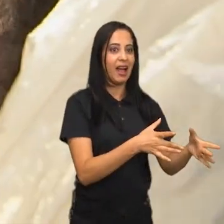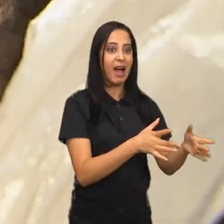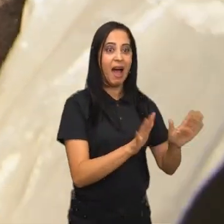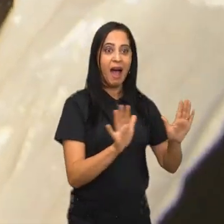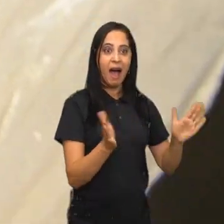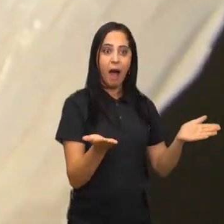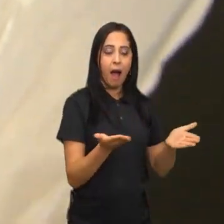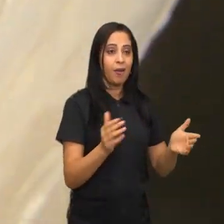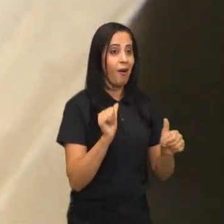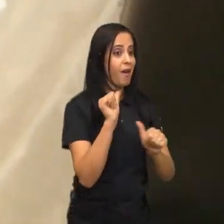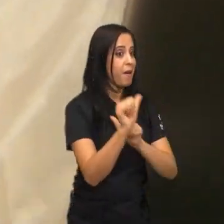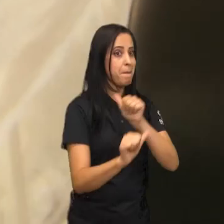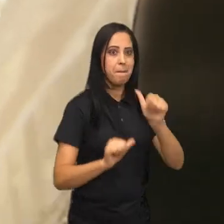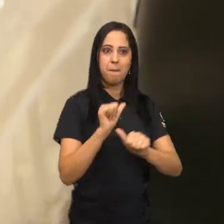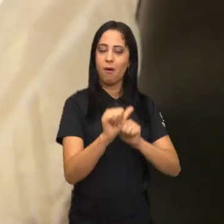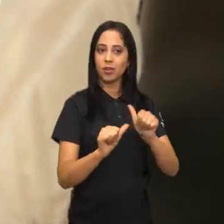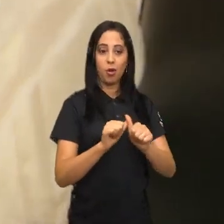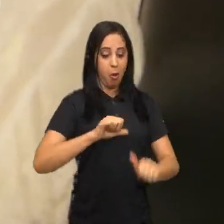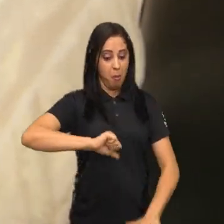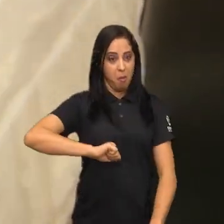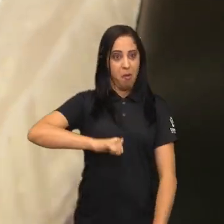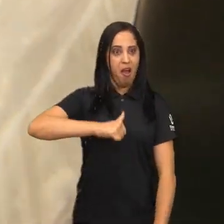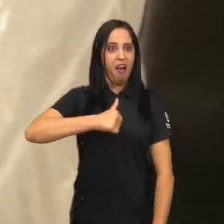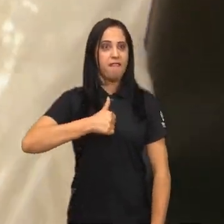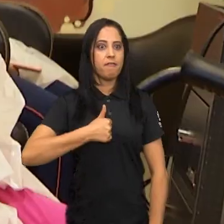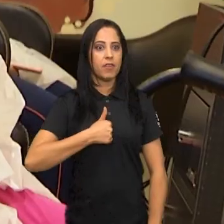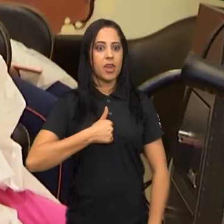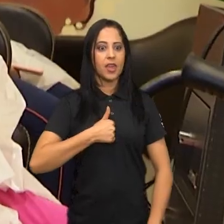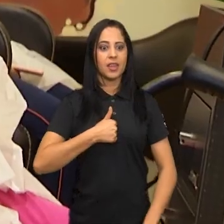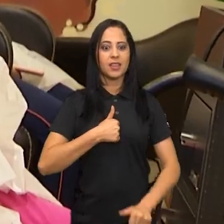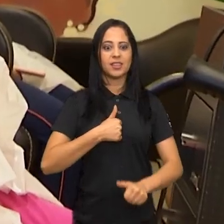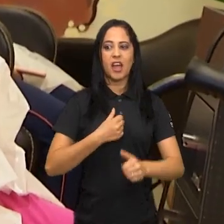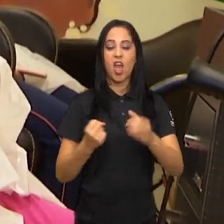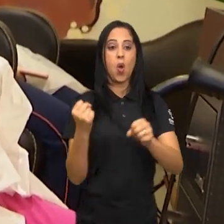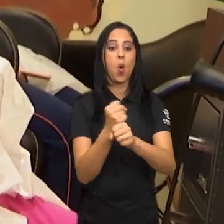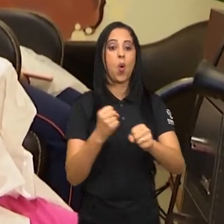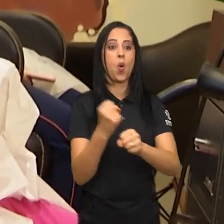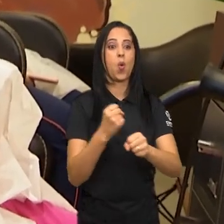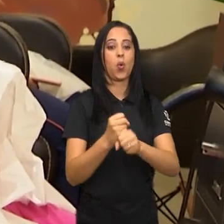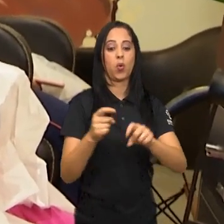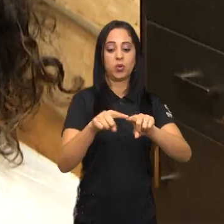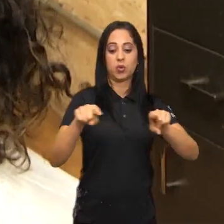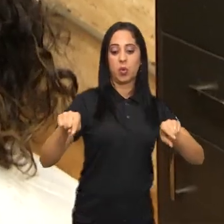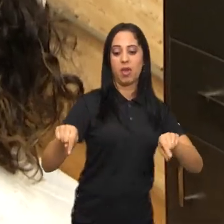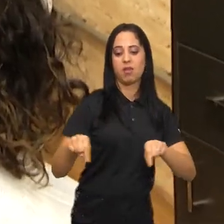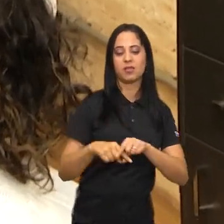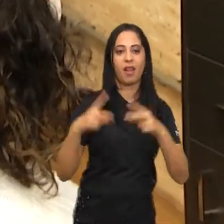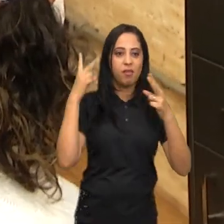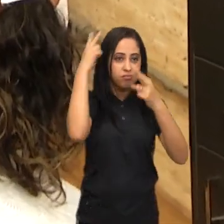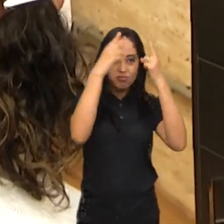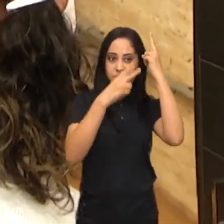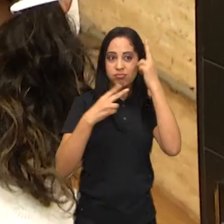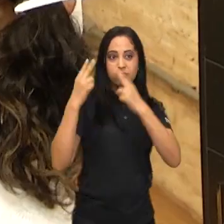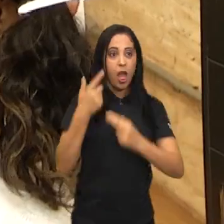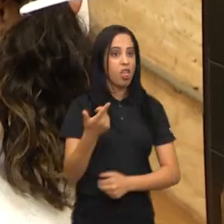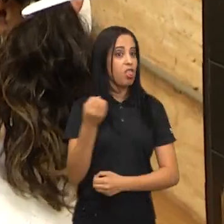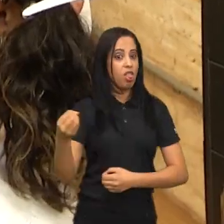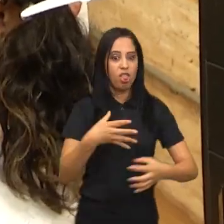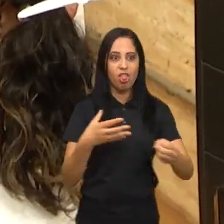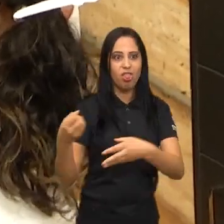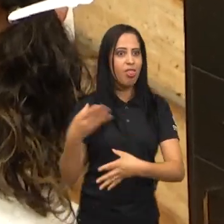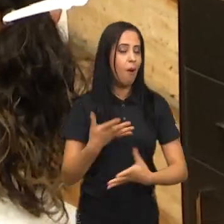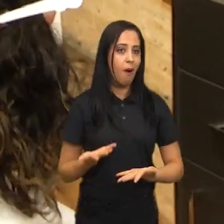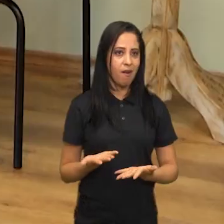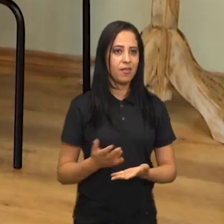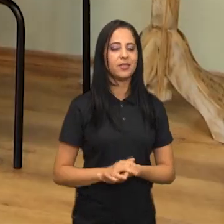mais essa unidade, porque eu só tinha em Taubaté, eu montei essa. Que bacana. Trabalho de 12 a 14 horas por dia, de segunda a sábado. Que maravilha, olha só,